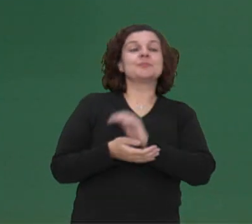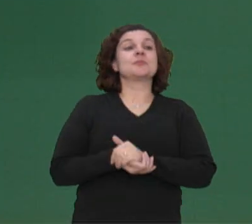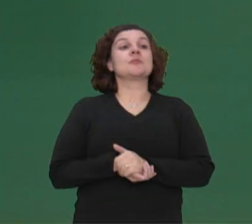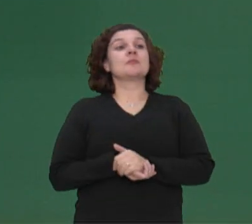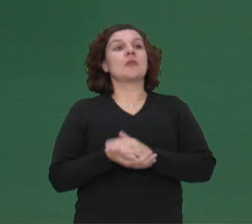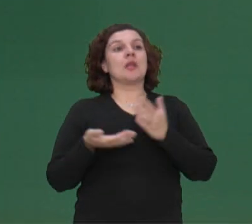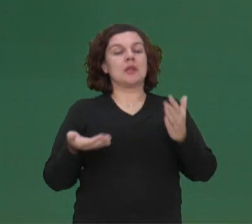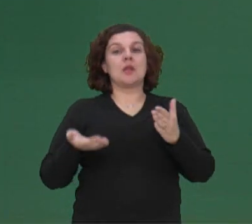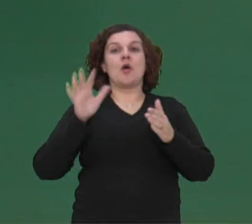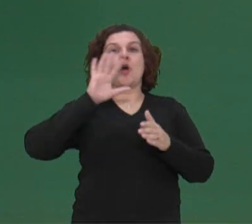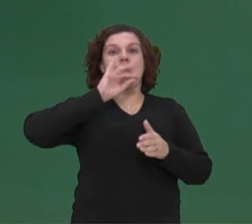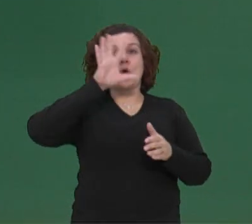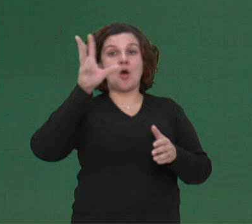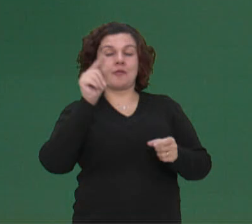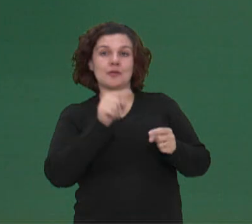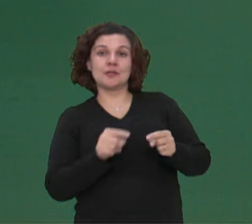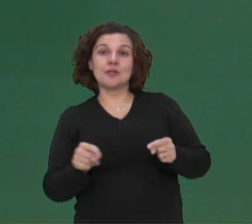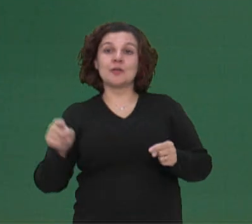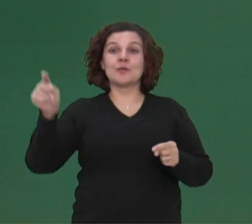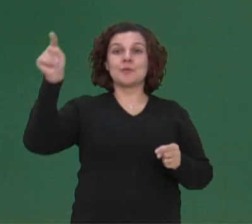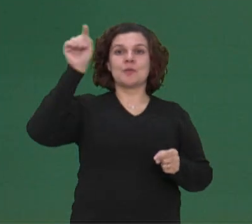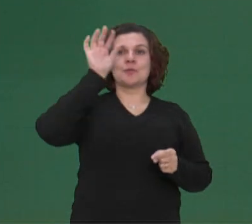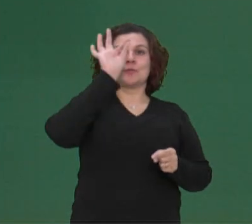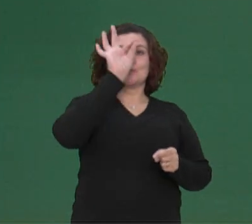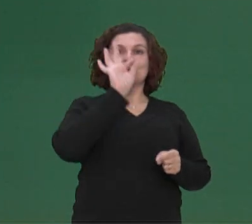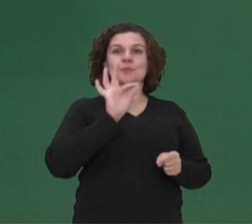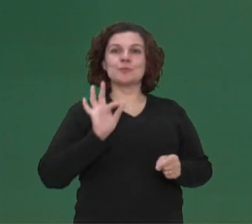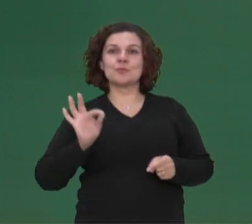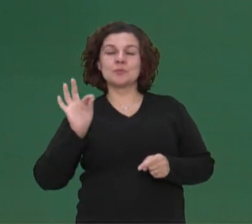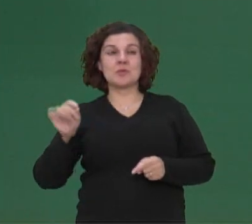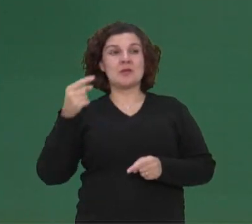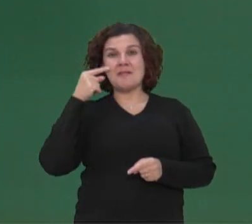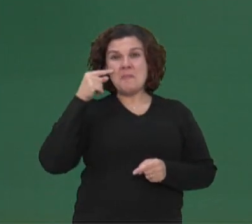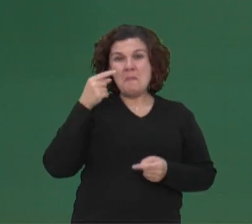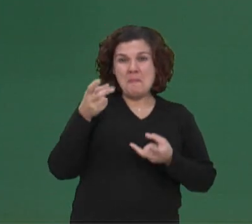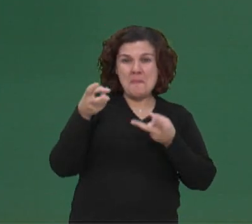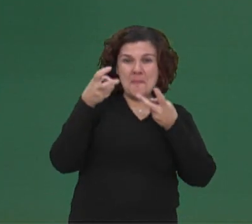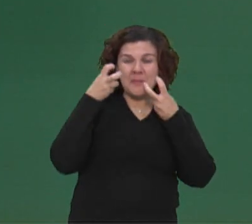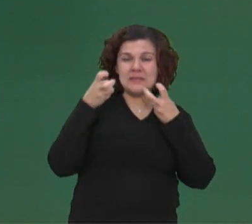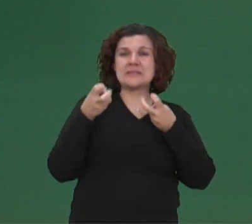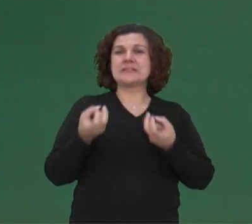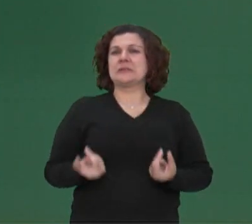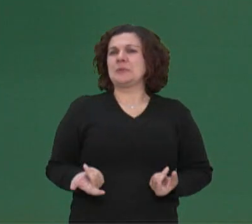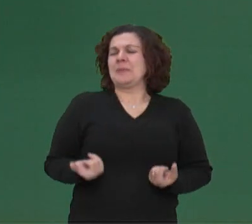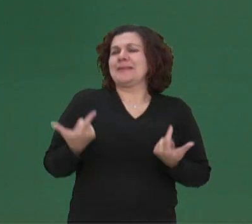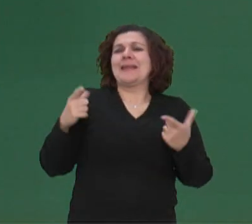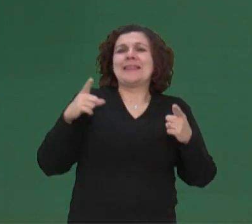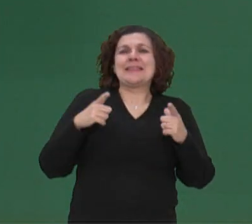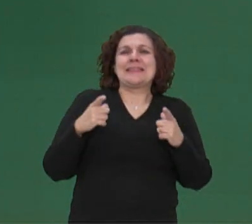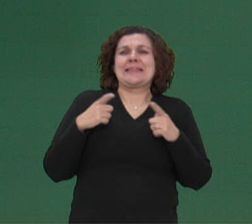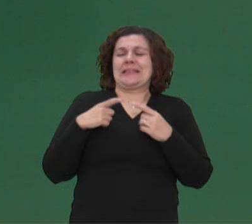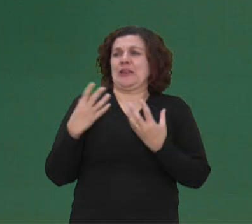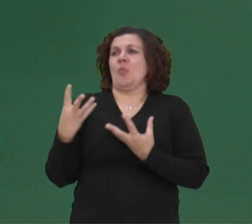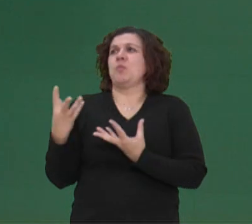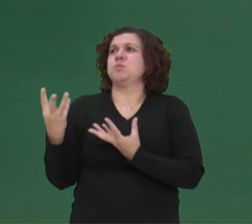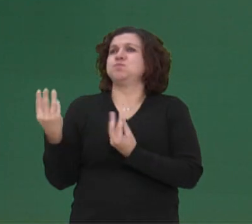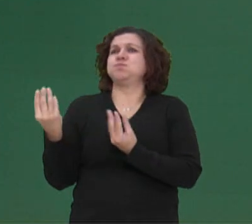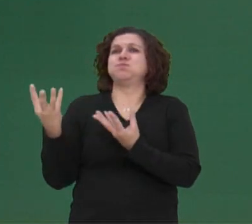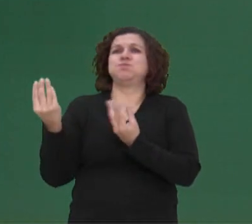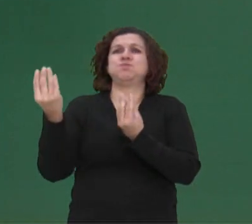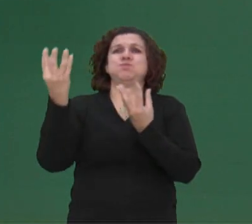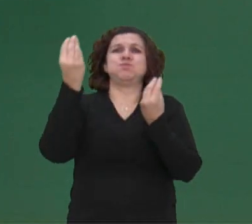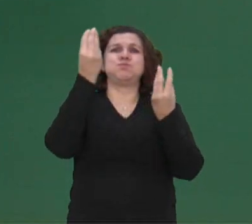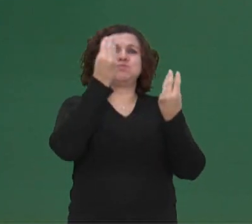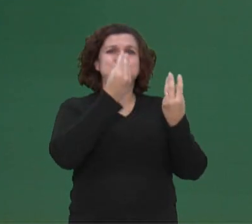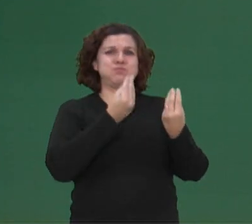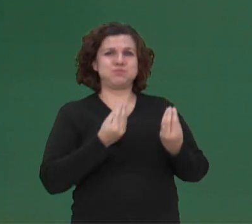também da África como um todo, enquanto questão regional. Veja que ela é riquíssima em vários, você mesmo em outros, nos